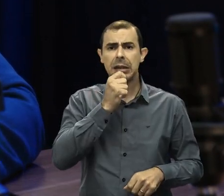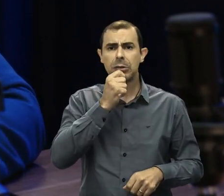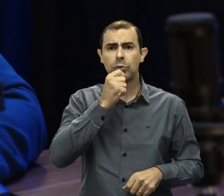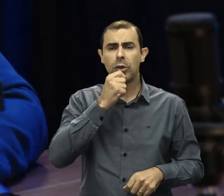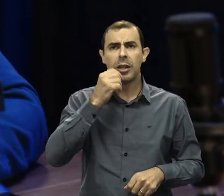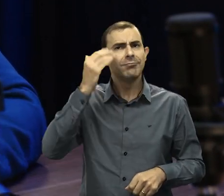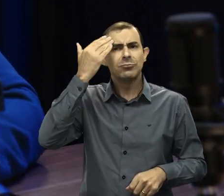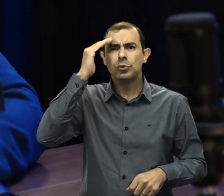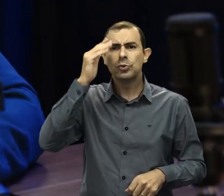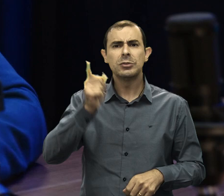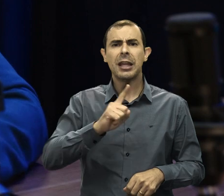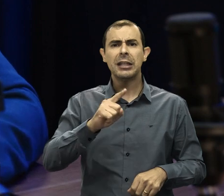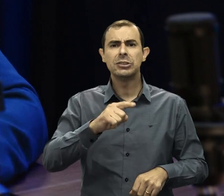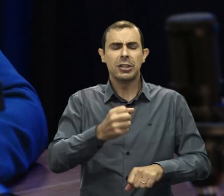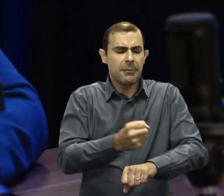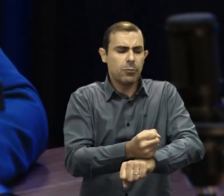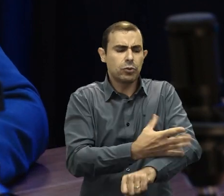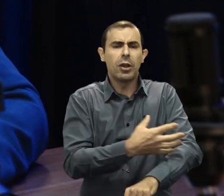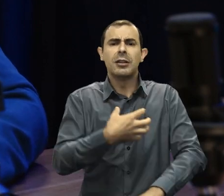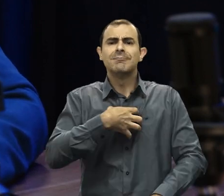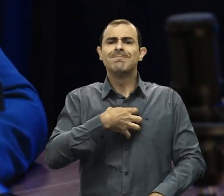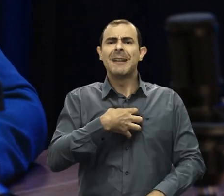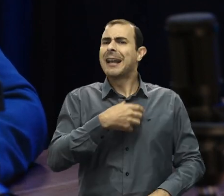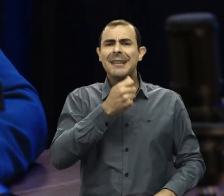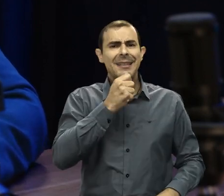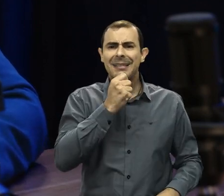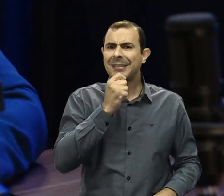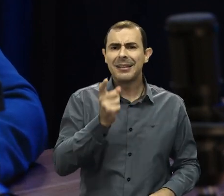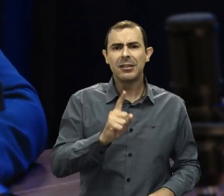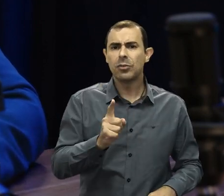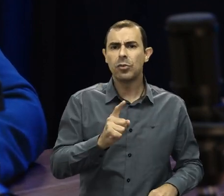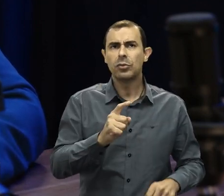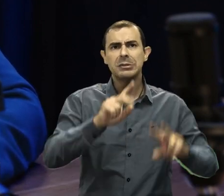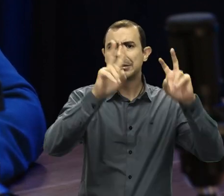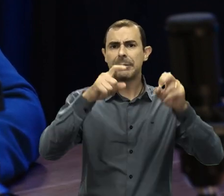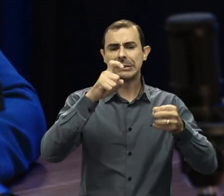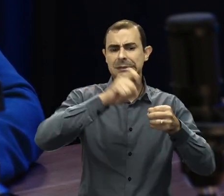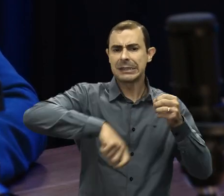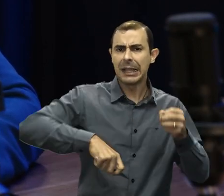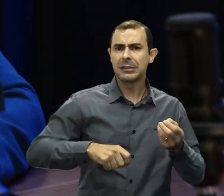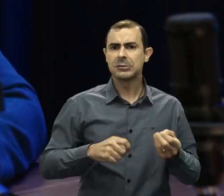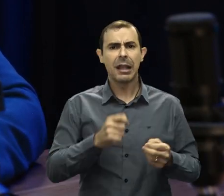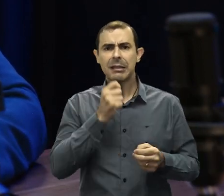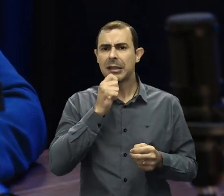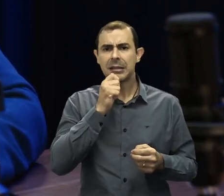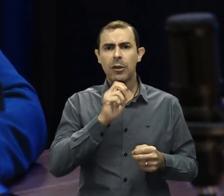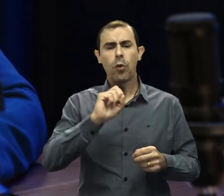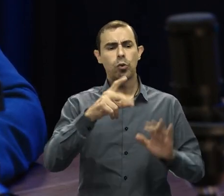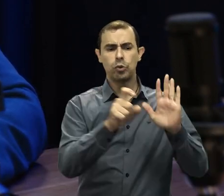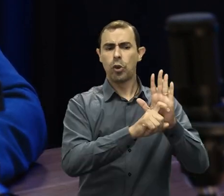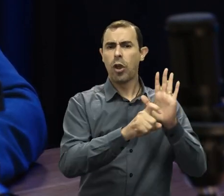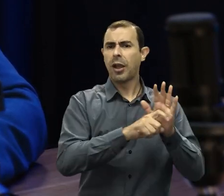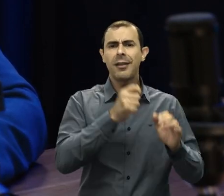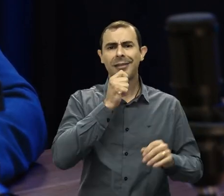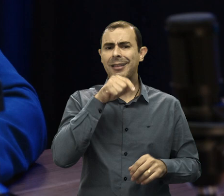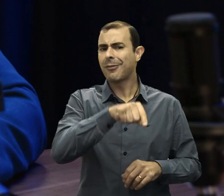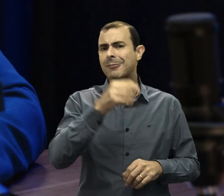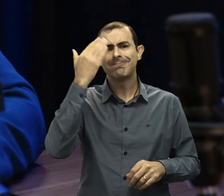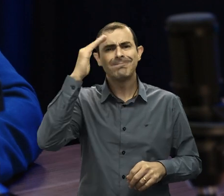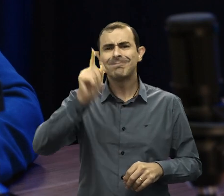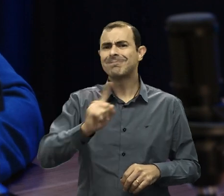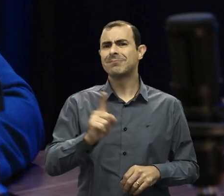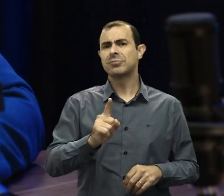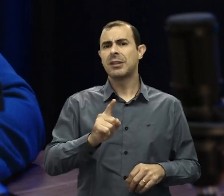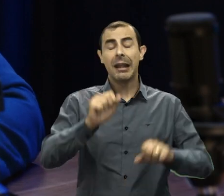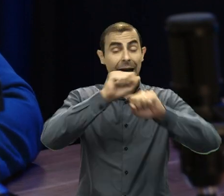condições cognitivas, emocionais para falar de sexo, né, ou de droga,